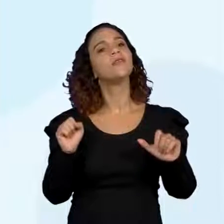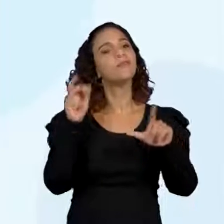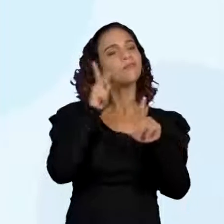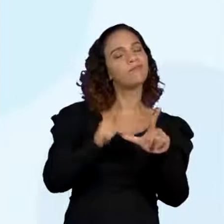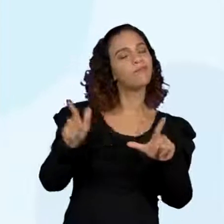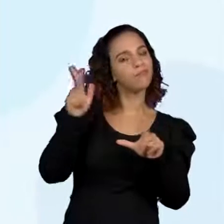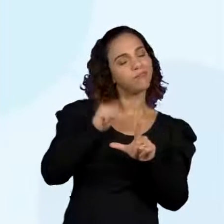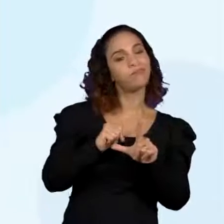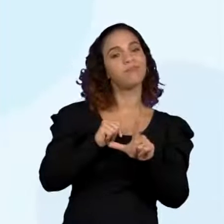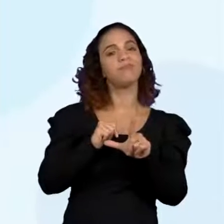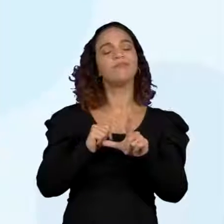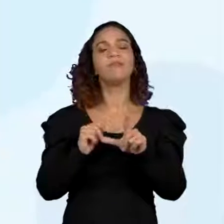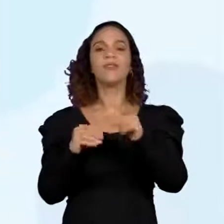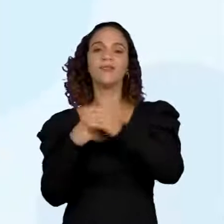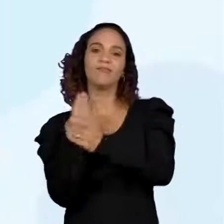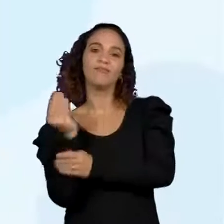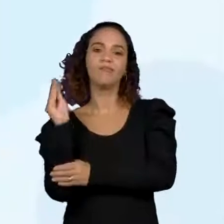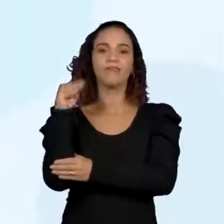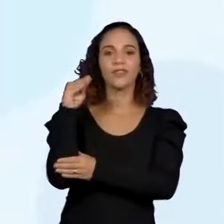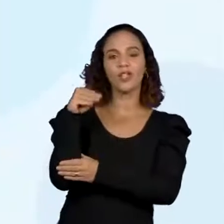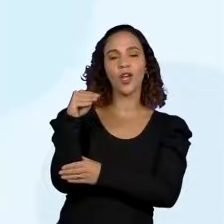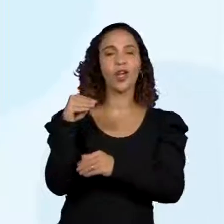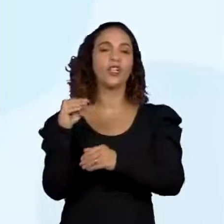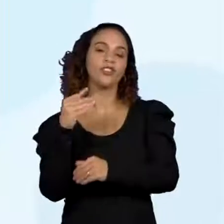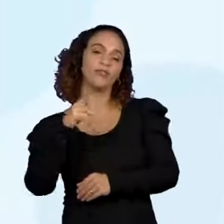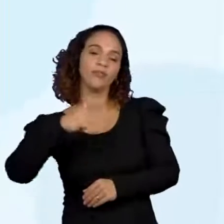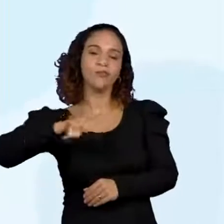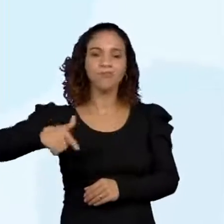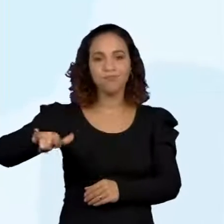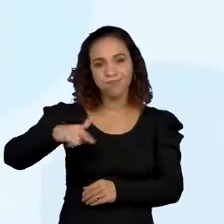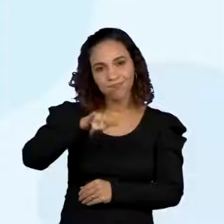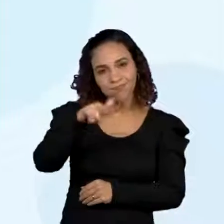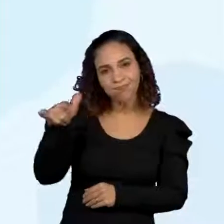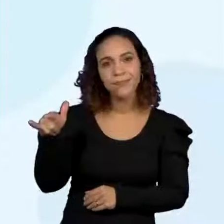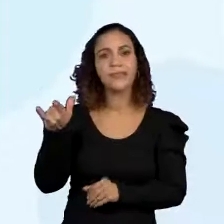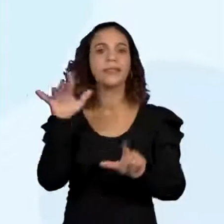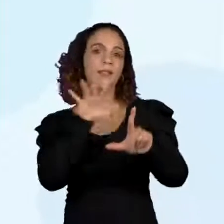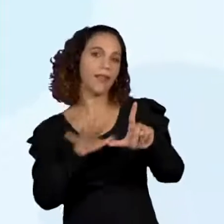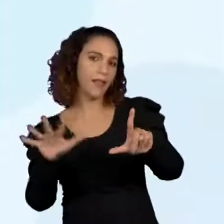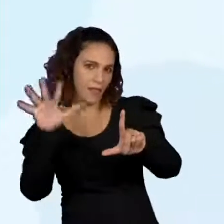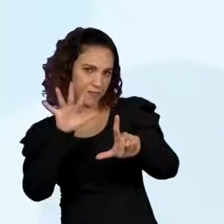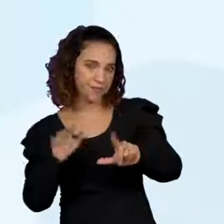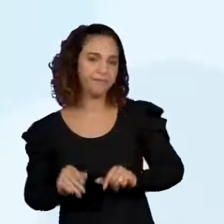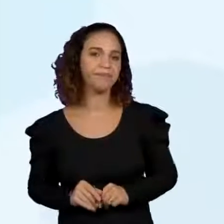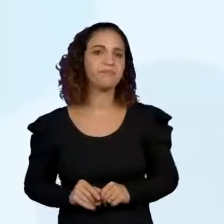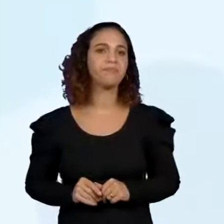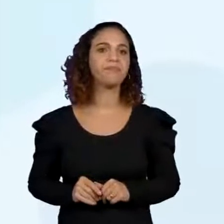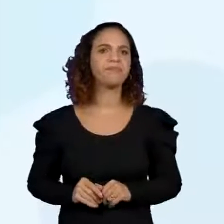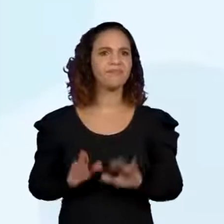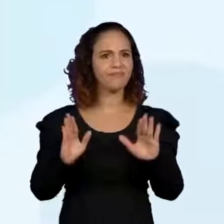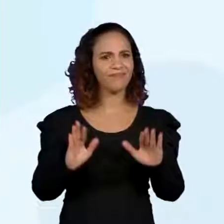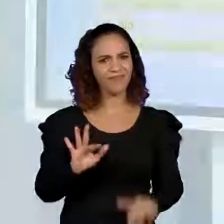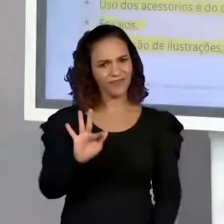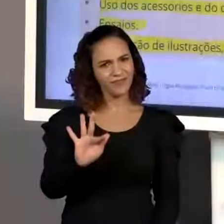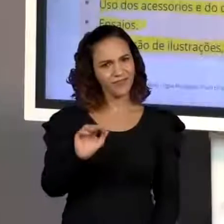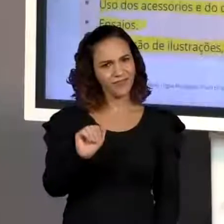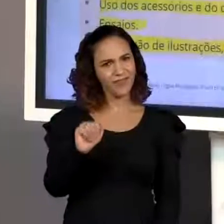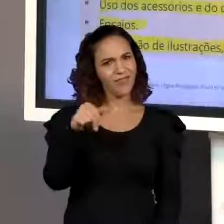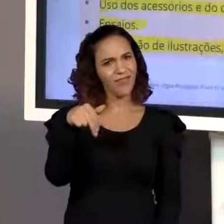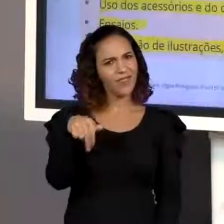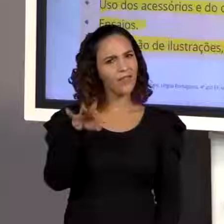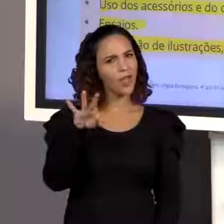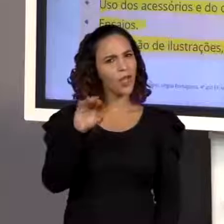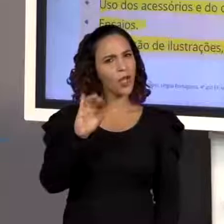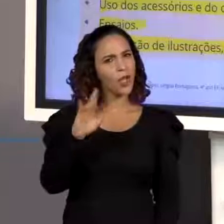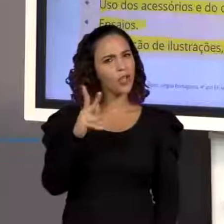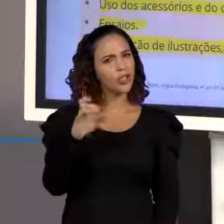ilustrações, fantoches e cenários. Professor, eu posso fazer com um fantoche? Contar a minha